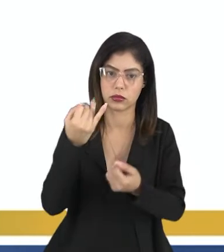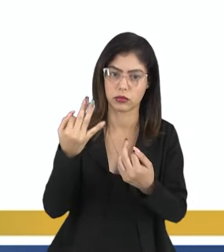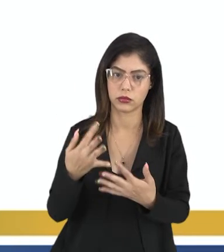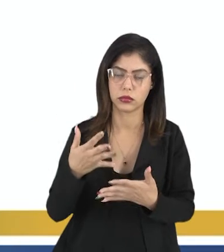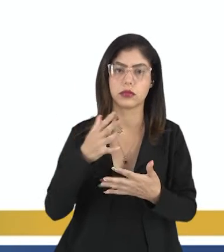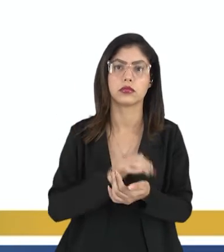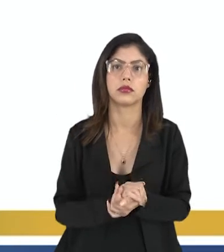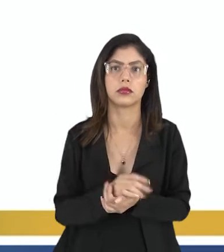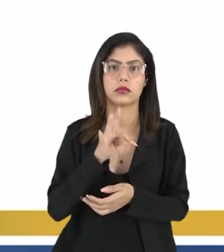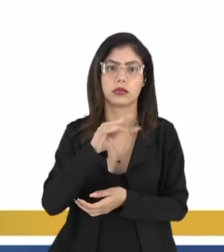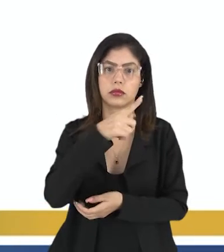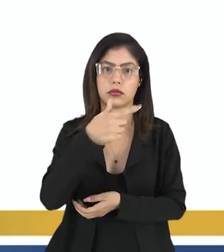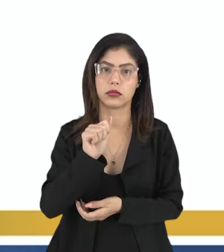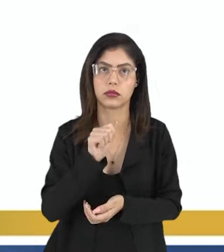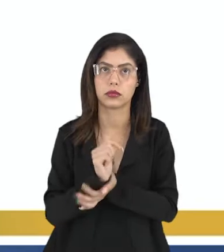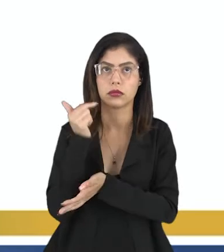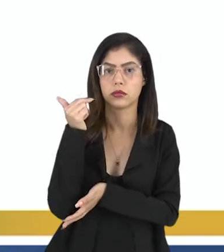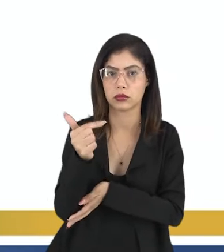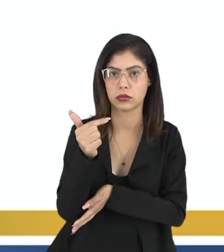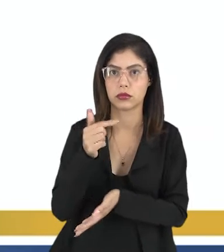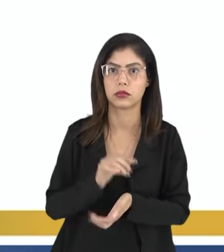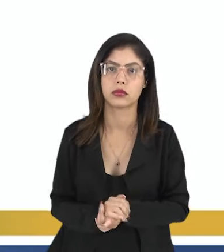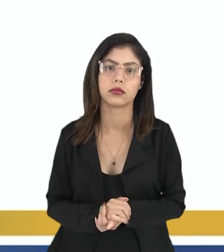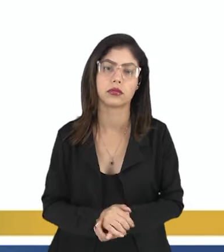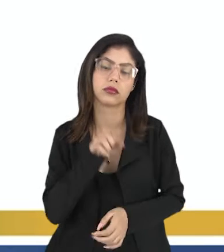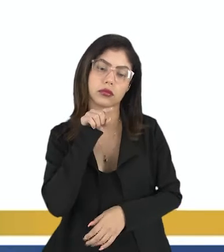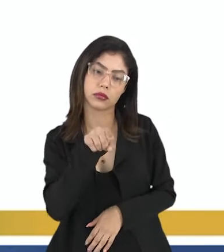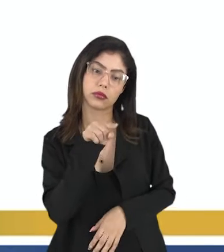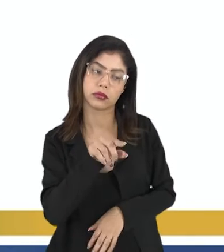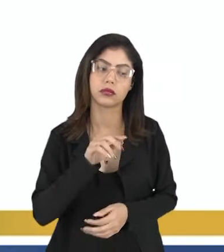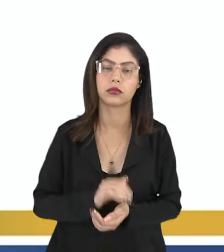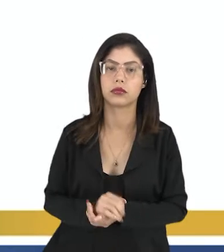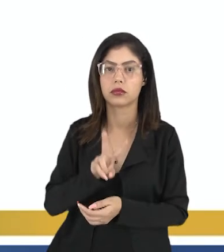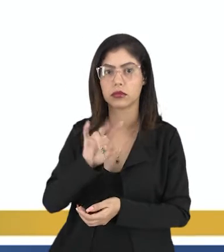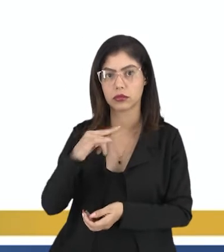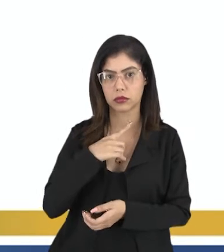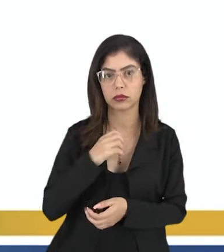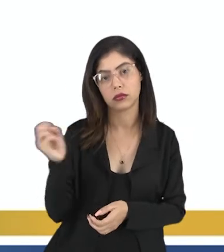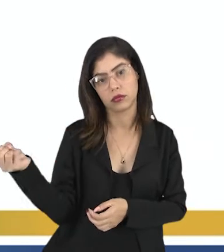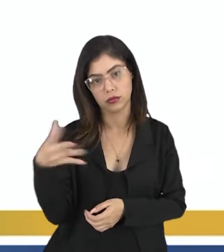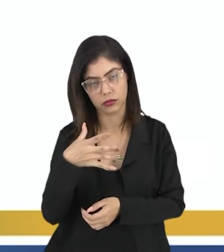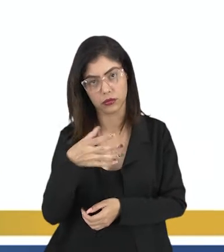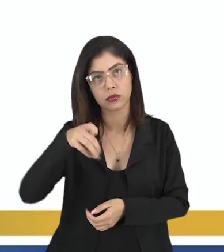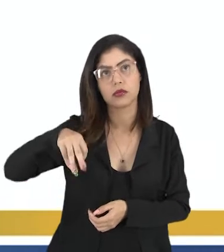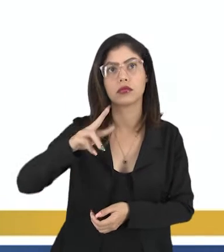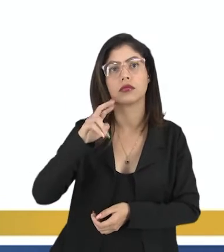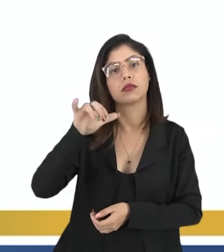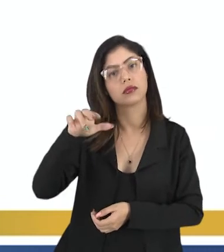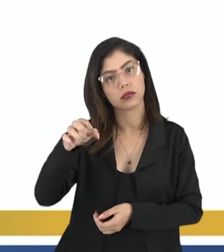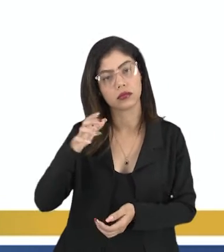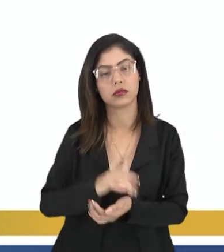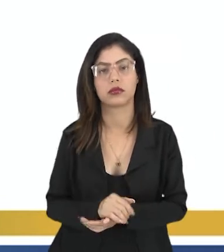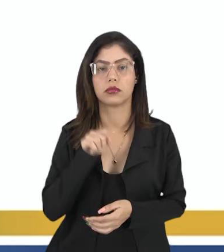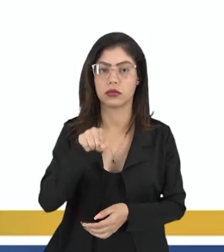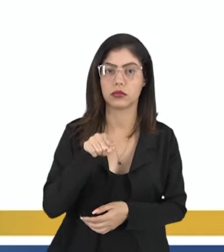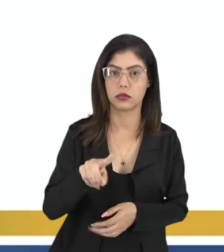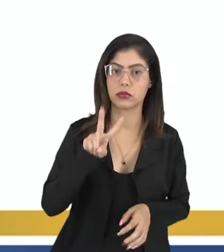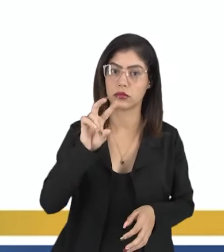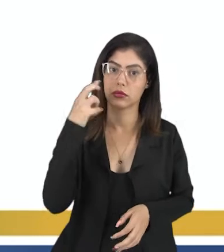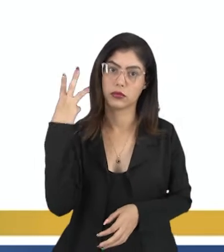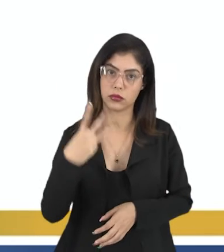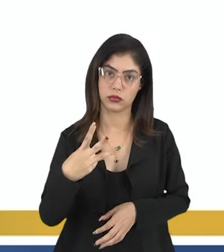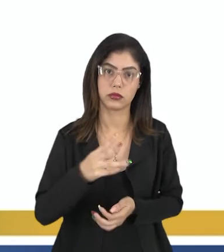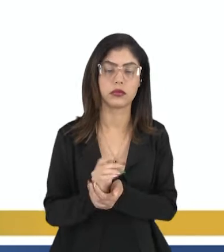taxa vezes o montante 2. E aí nós vamos ter um novo montante. E esse montante